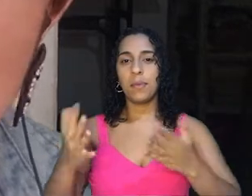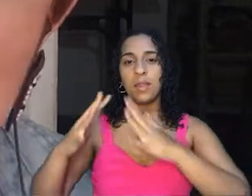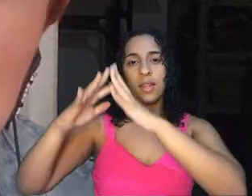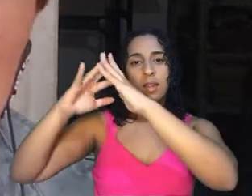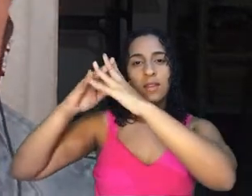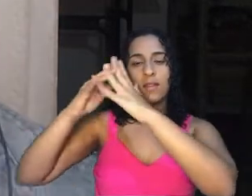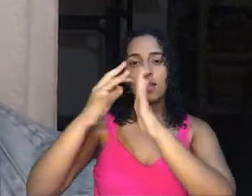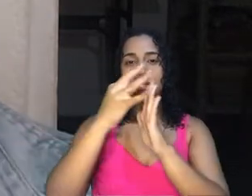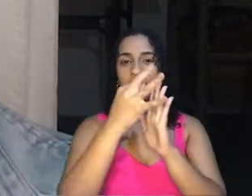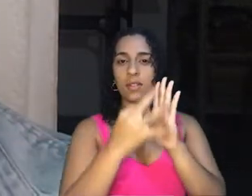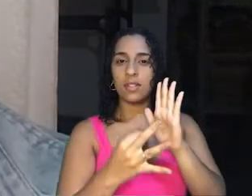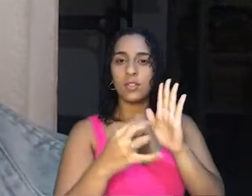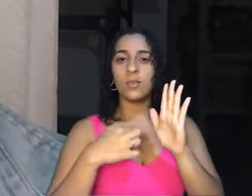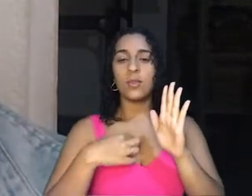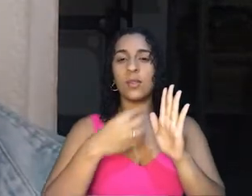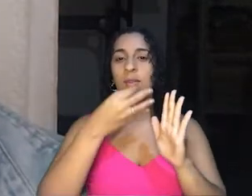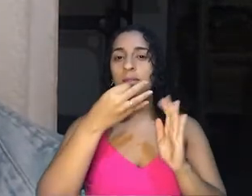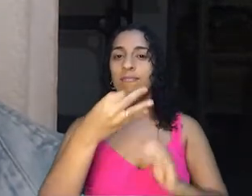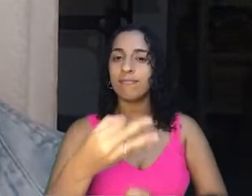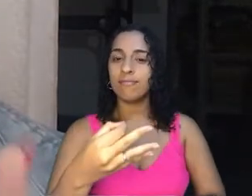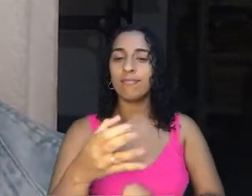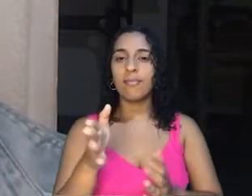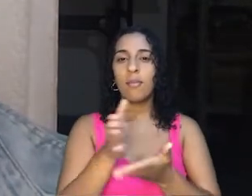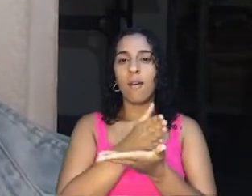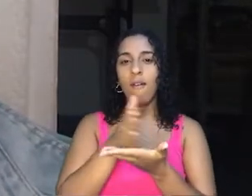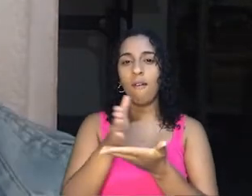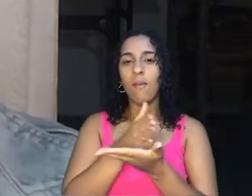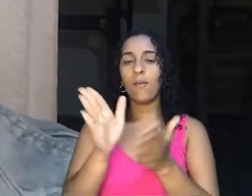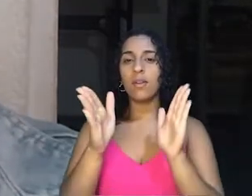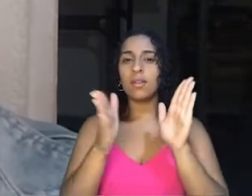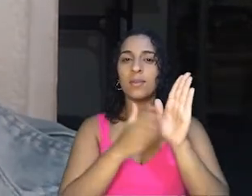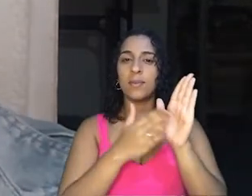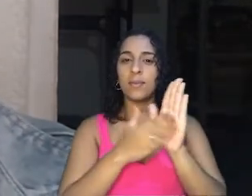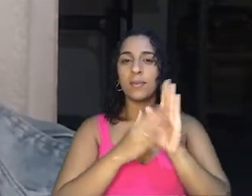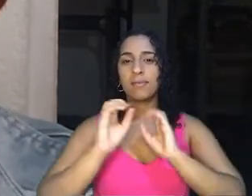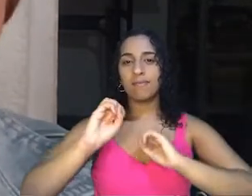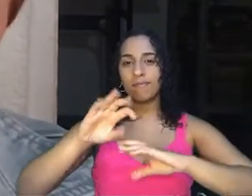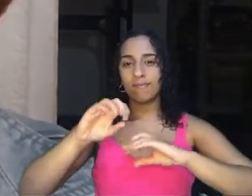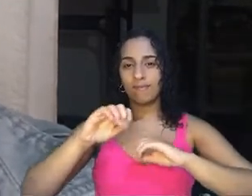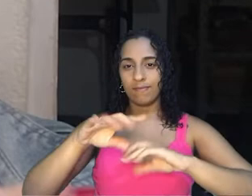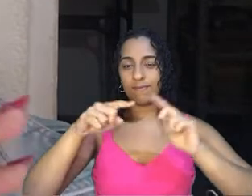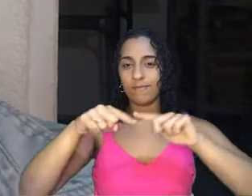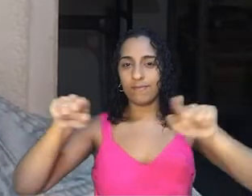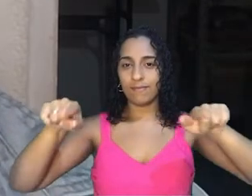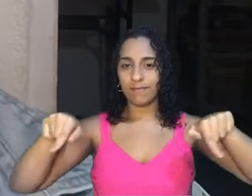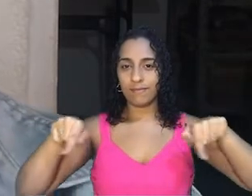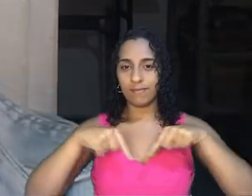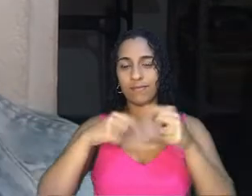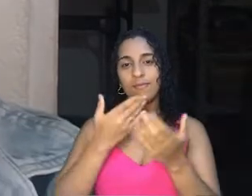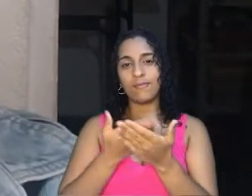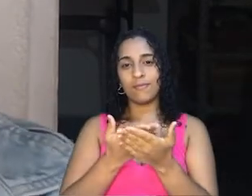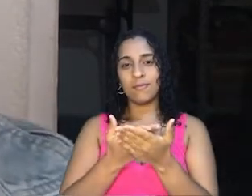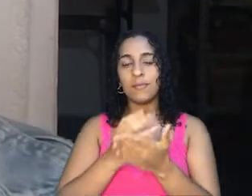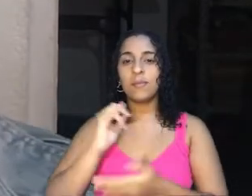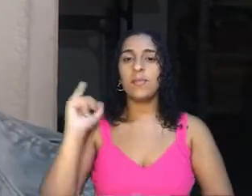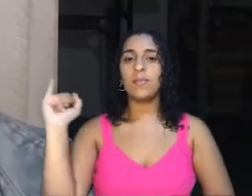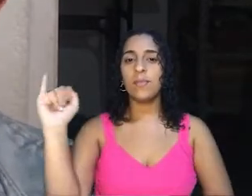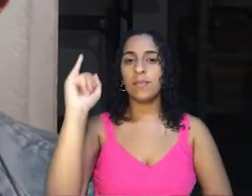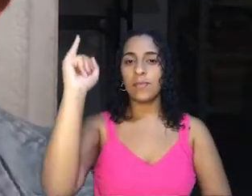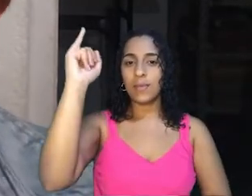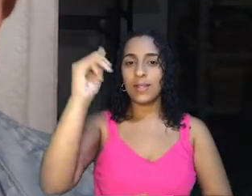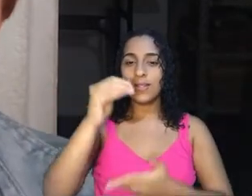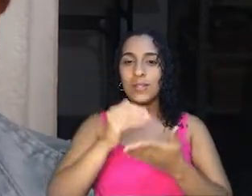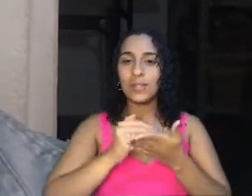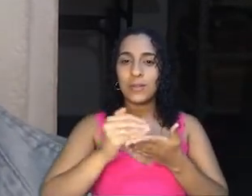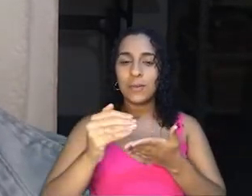propostas didáticas para serem usadas em sala de aula é importante Sim já começar marcando